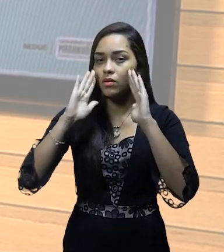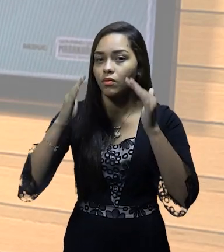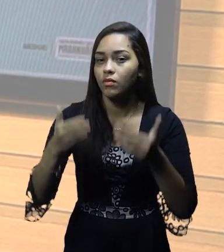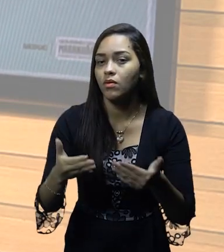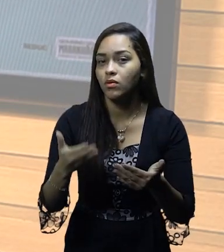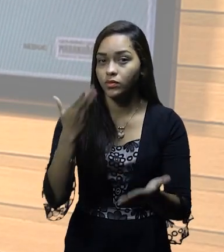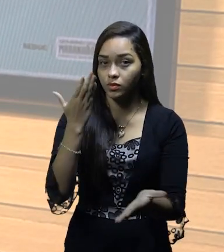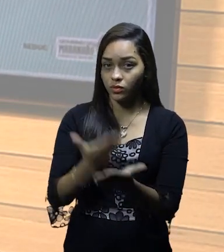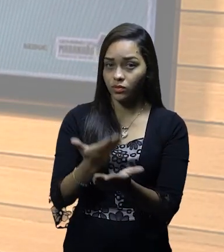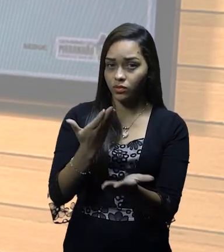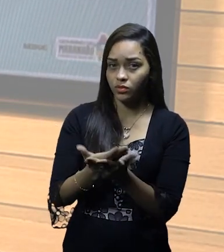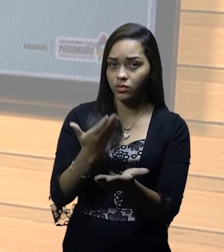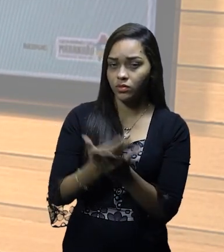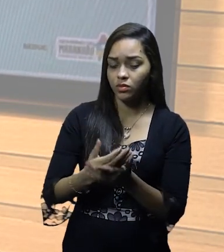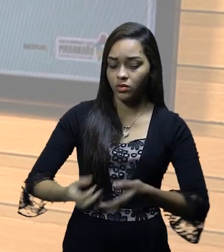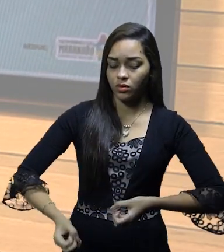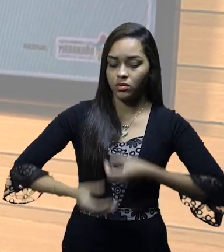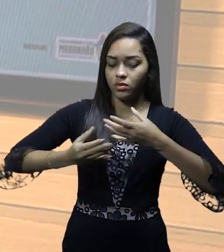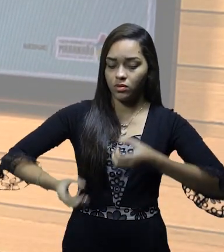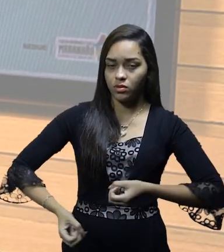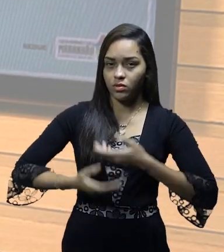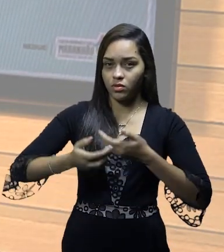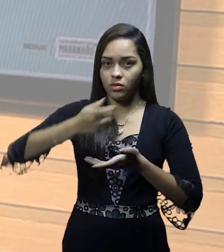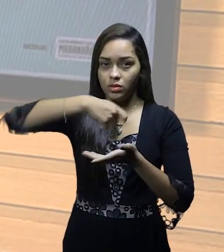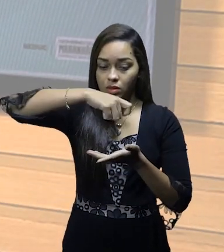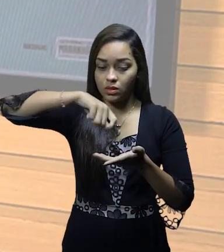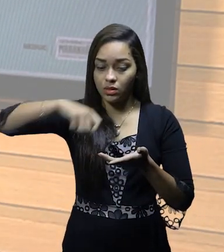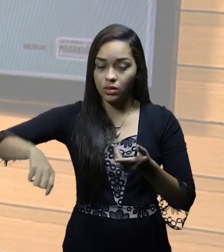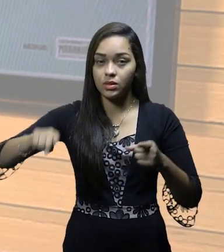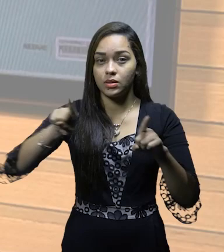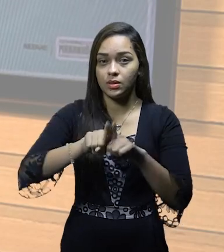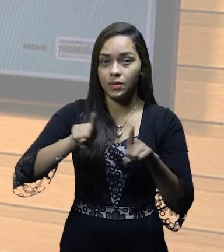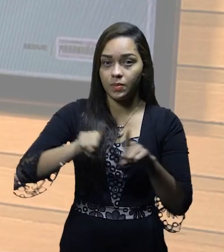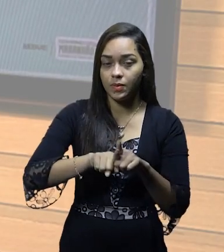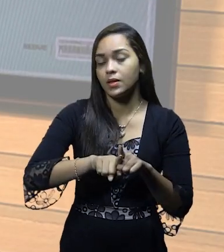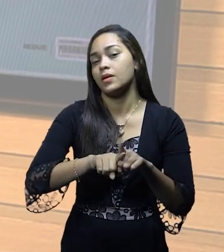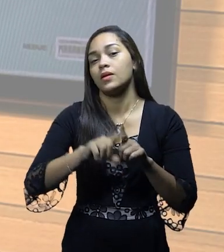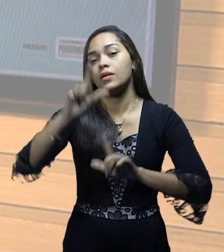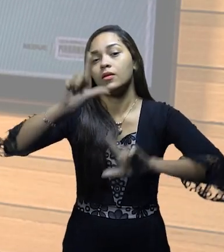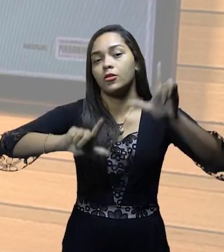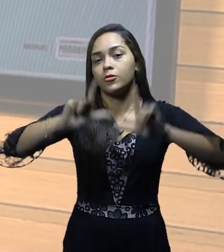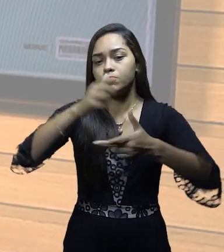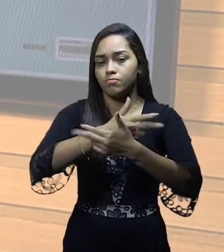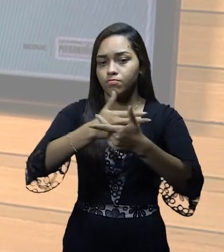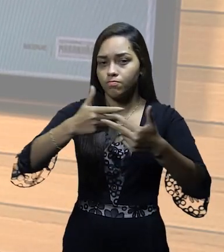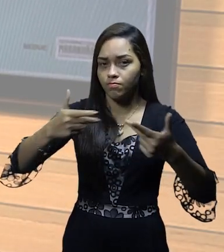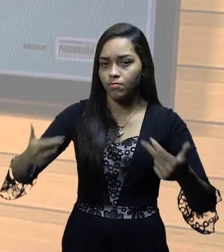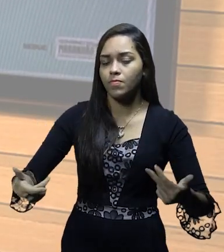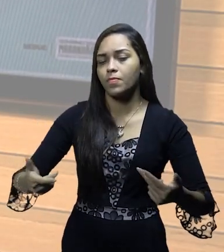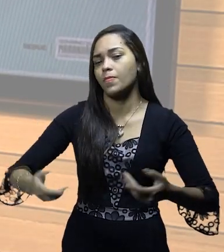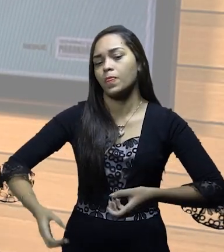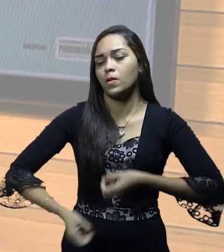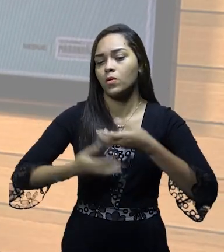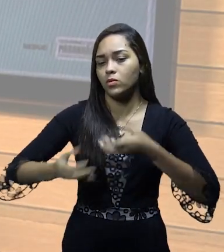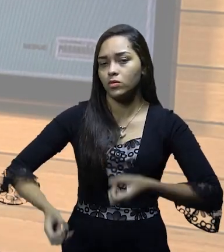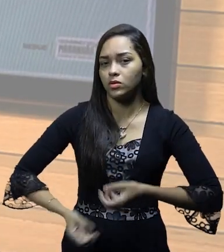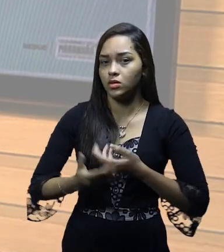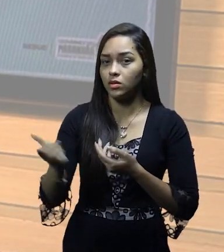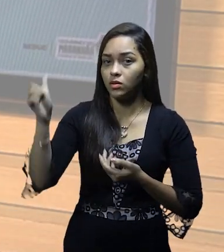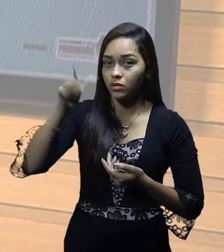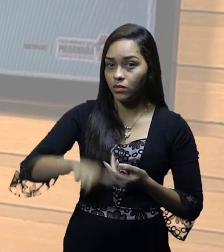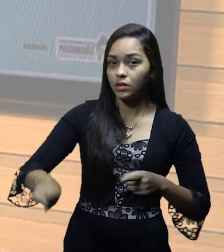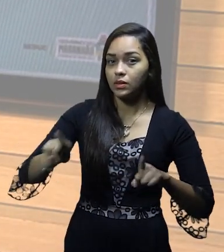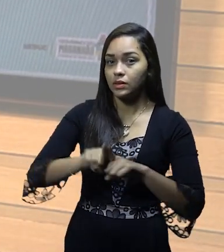As pessoas que se voltaram para os estudos produziam os escritos e na imprensa se